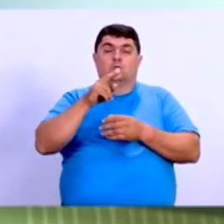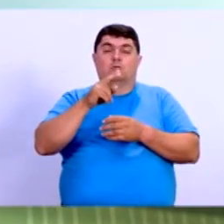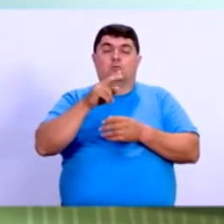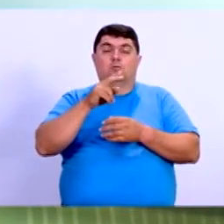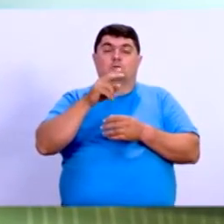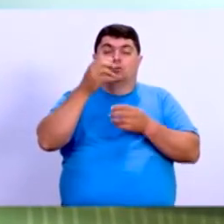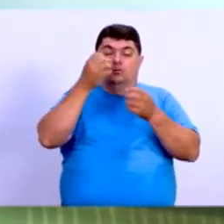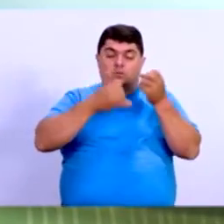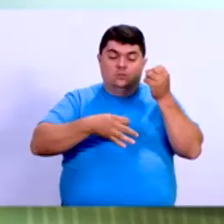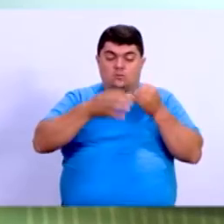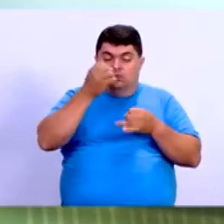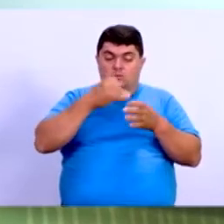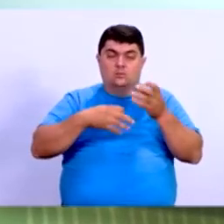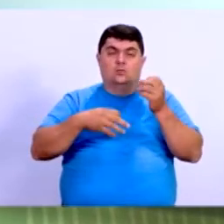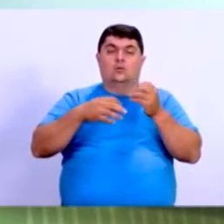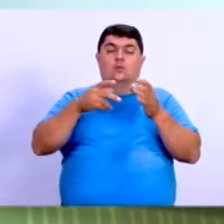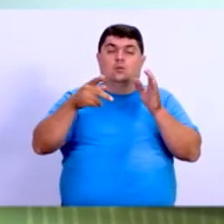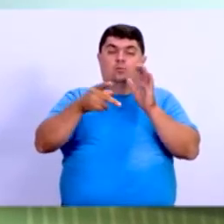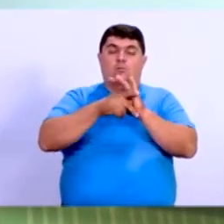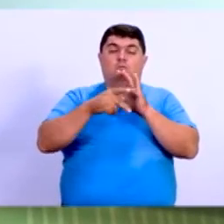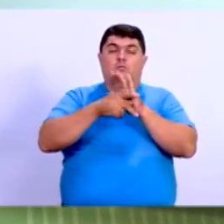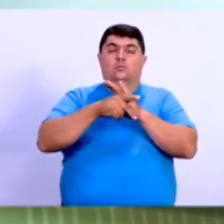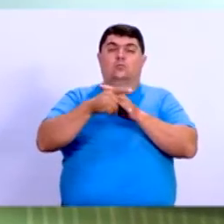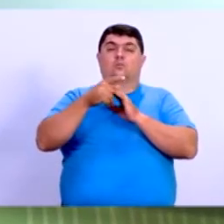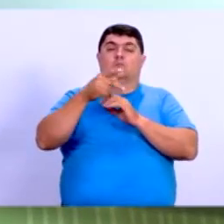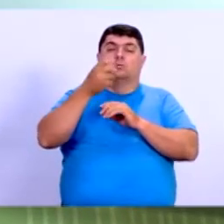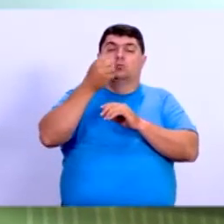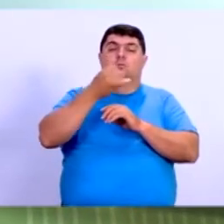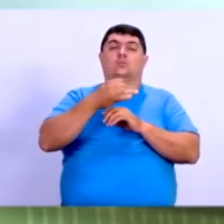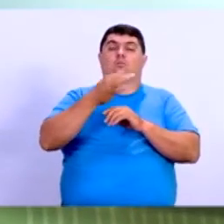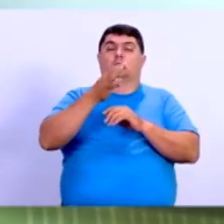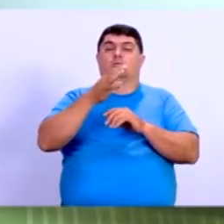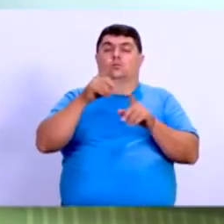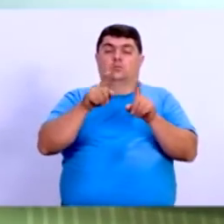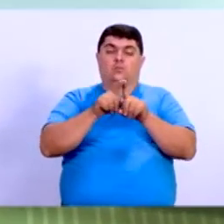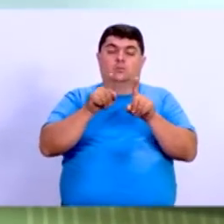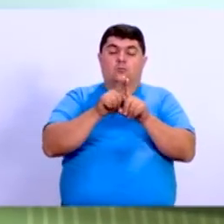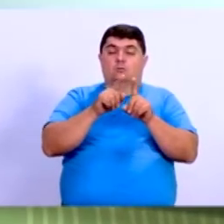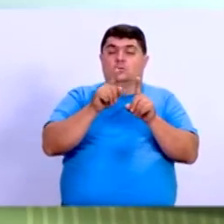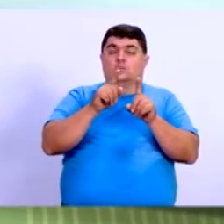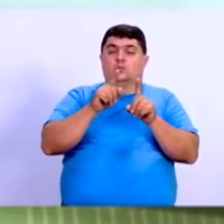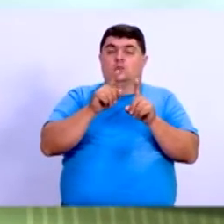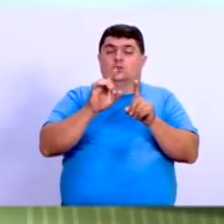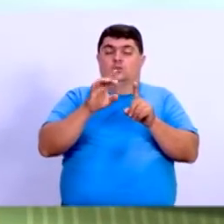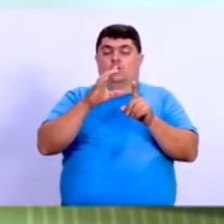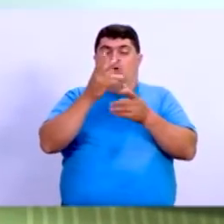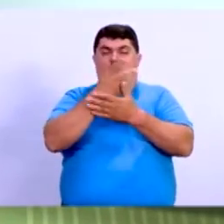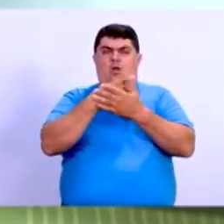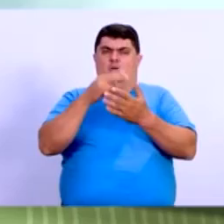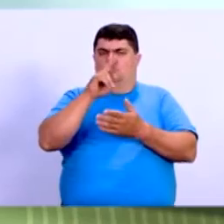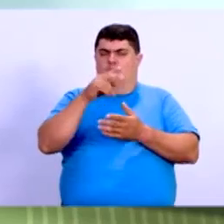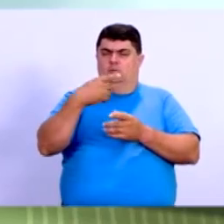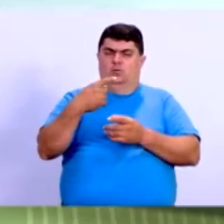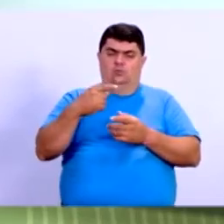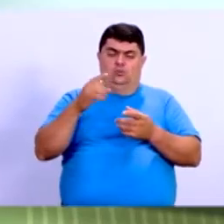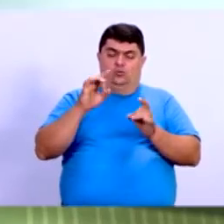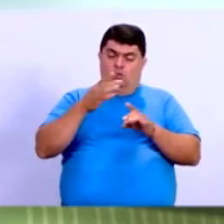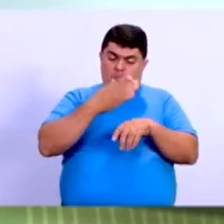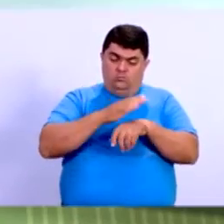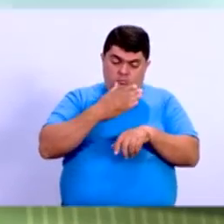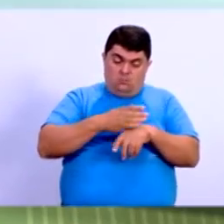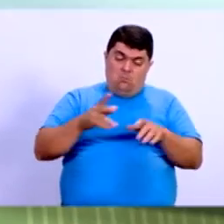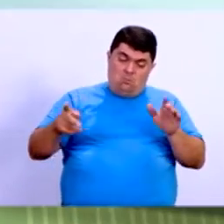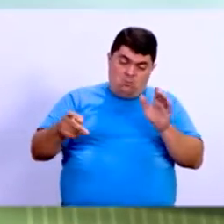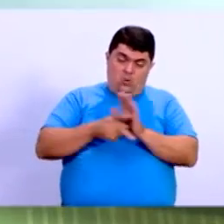de problemas específicos, quando eu falo de atividades específicas, não do caso de uso de todo o sistema. Aquele